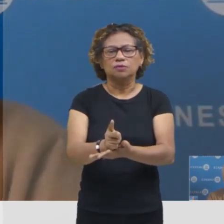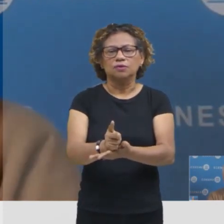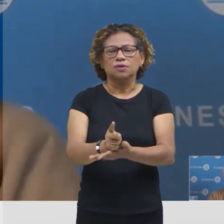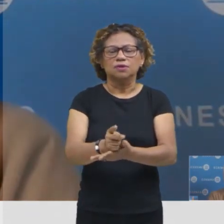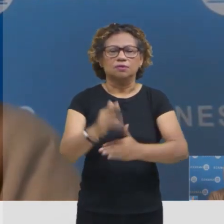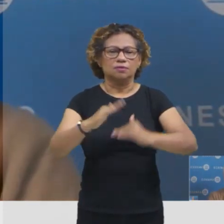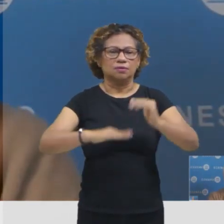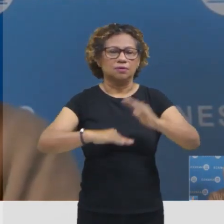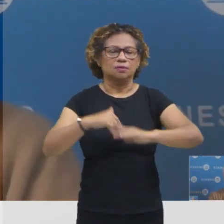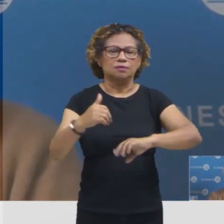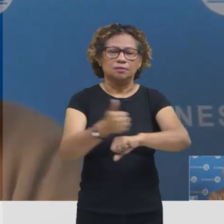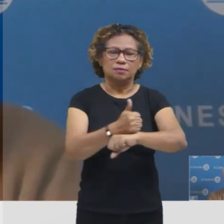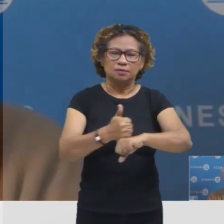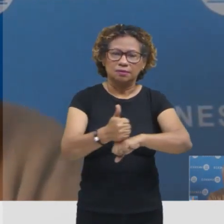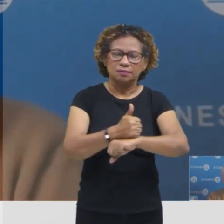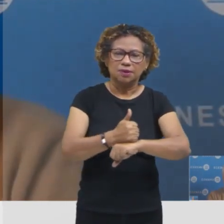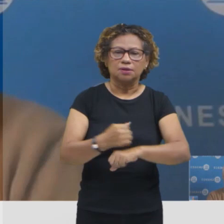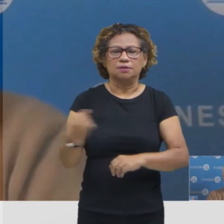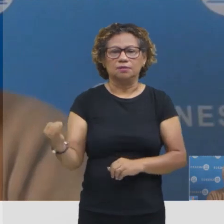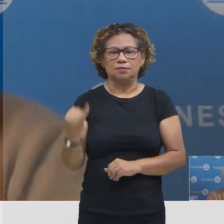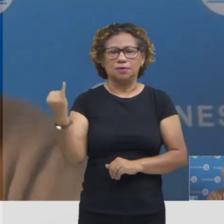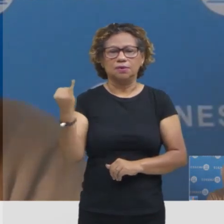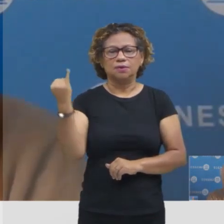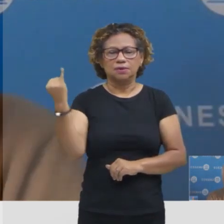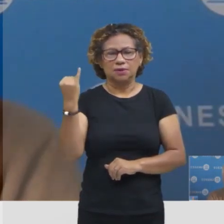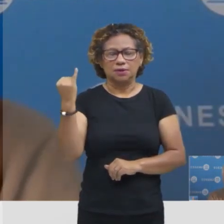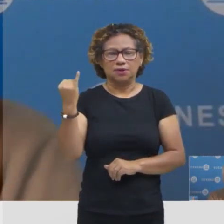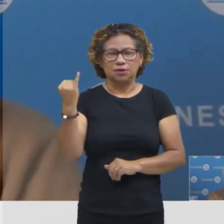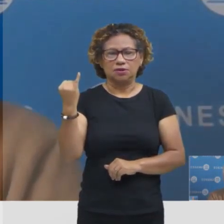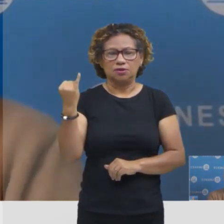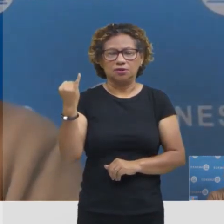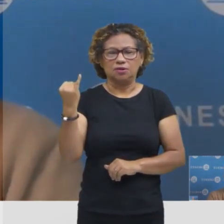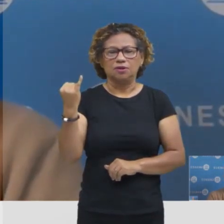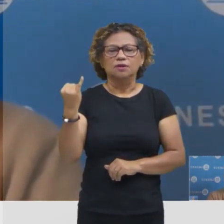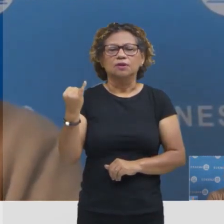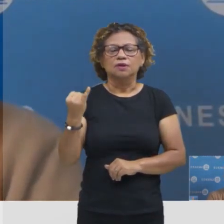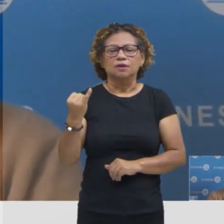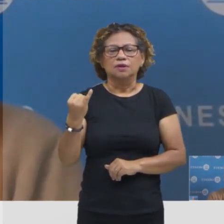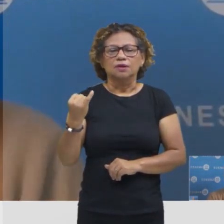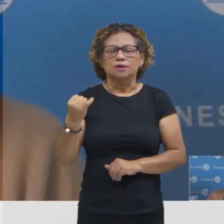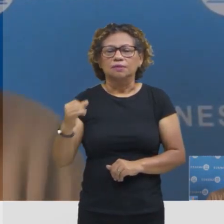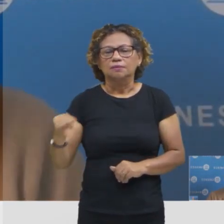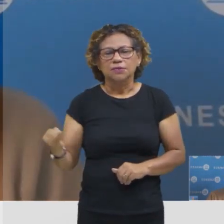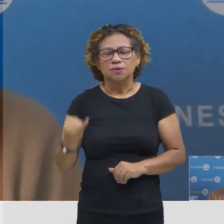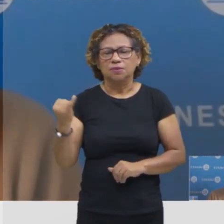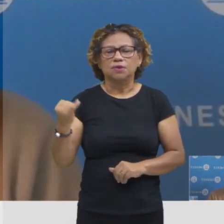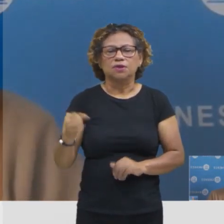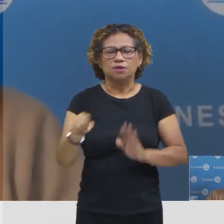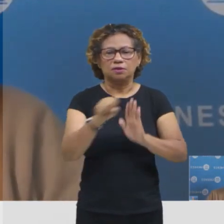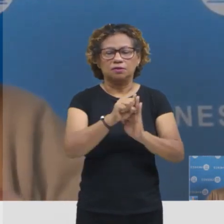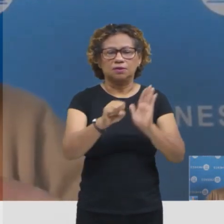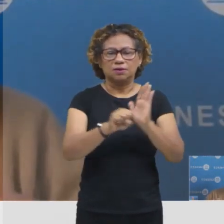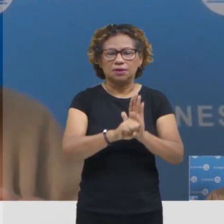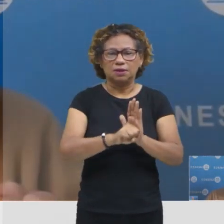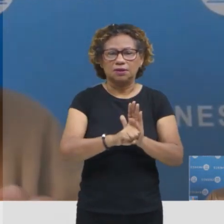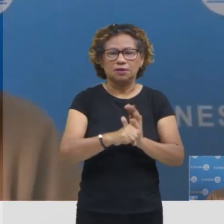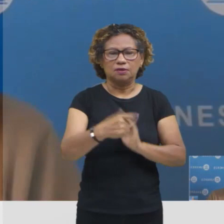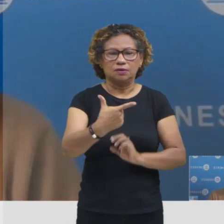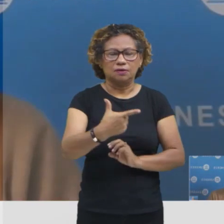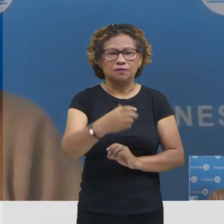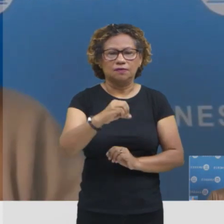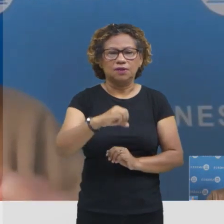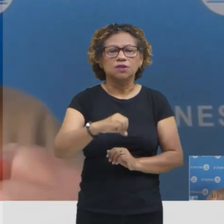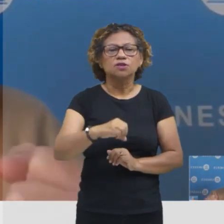profissões mais importantes, se não mesmo a profissão mais importante do século XXI, justamente para criar